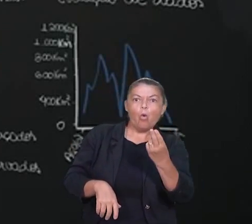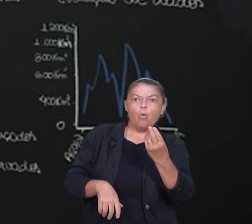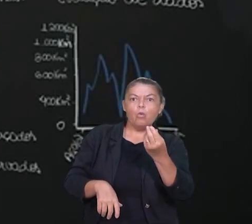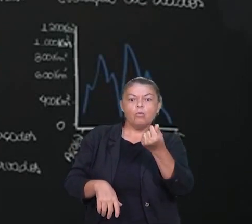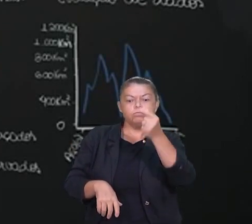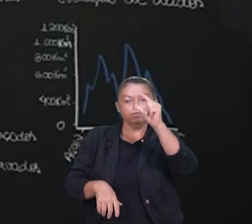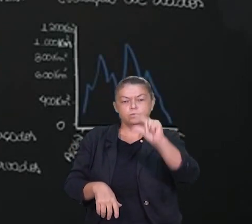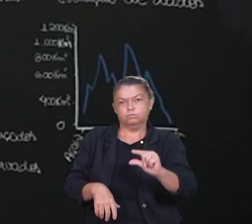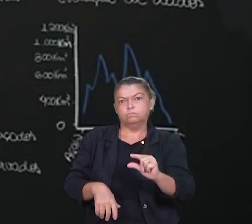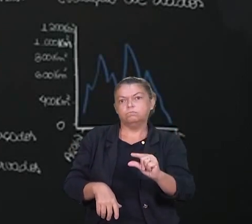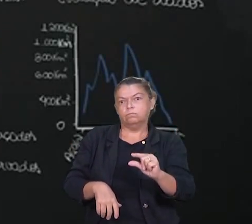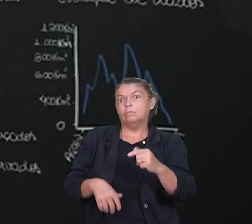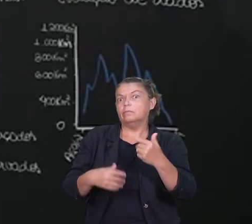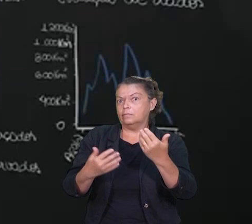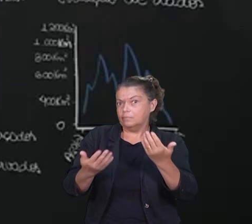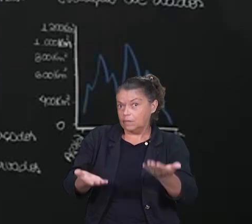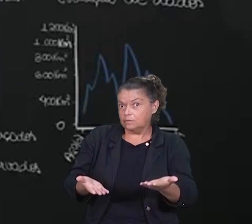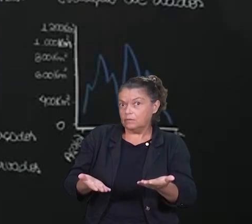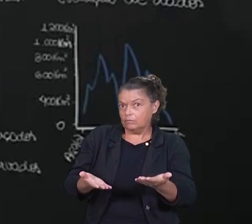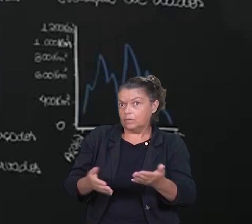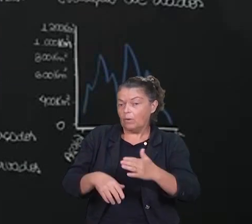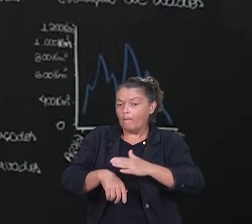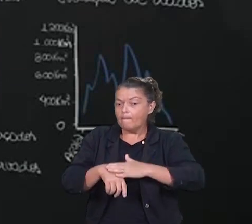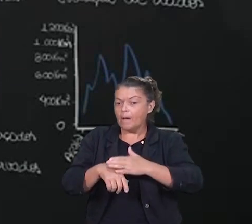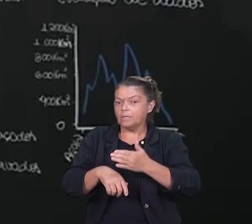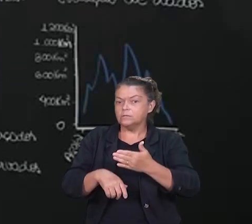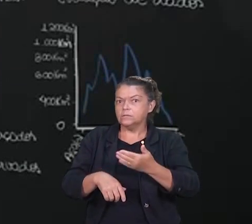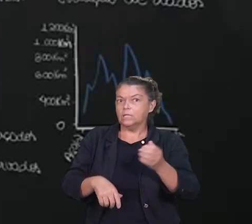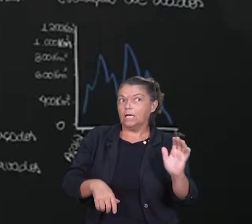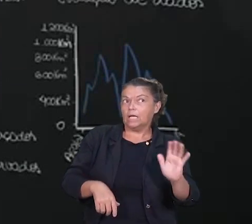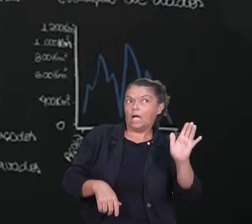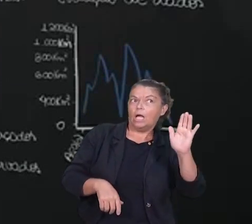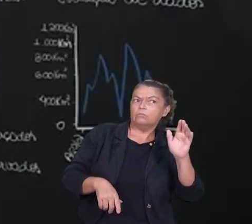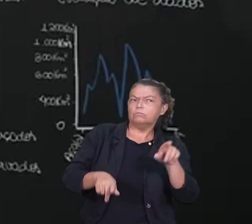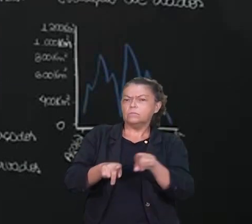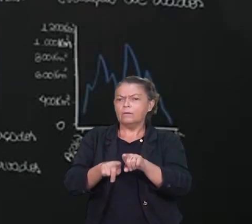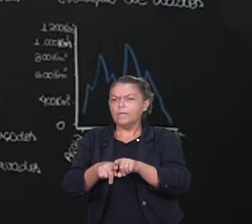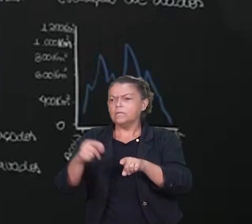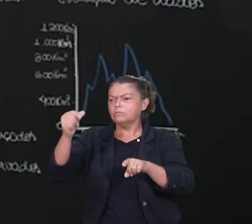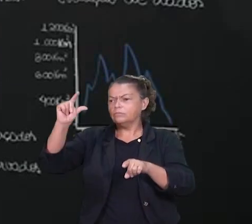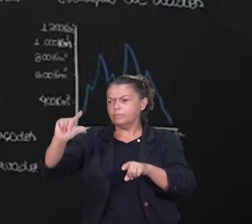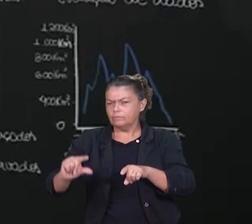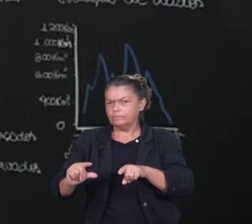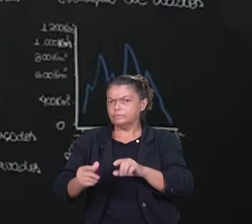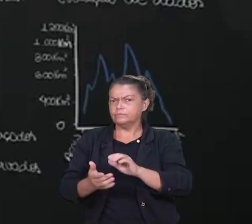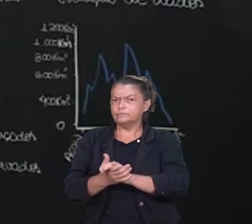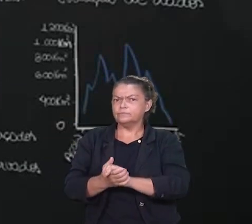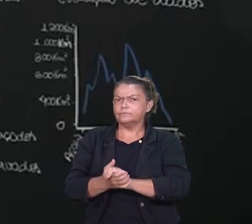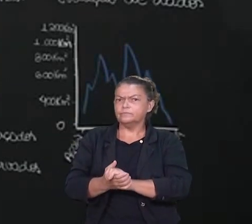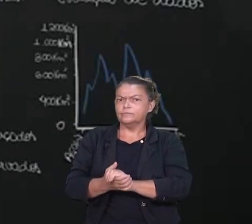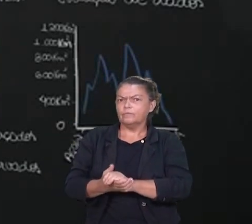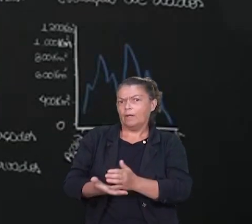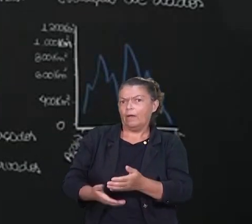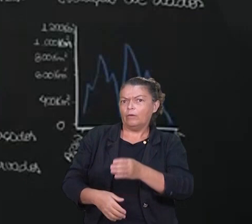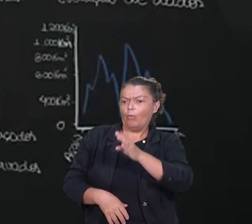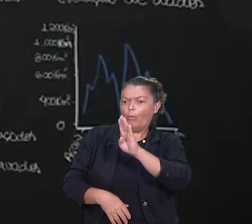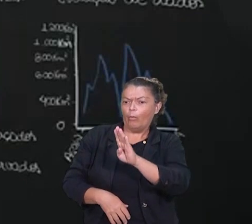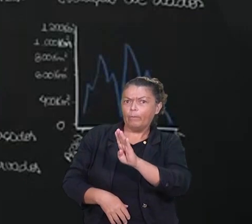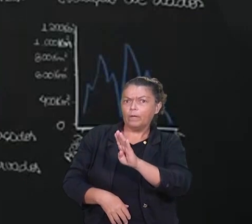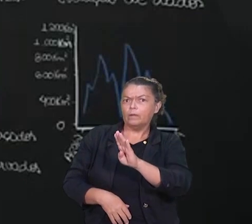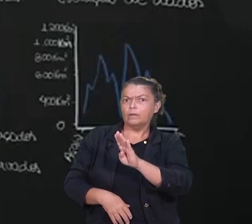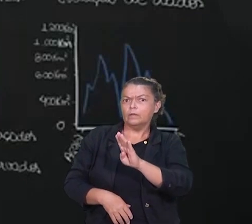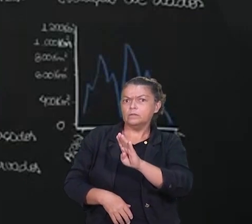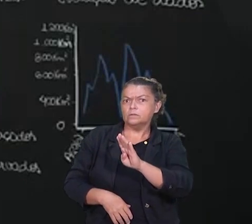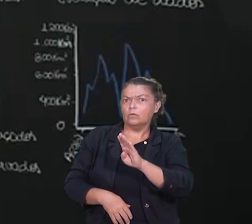gráfico fala por si mesmo. Tá entendendo? Então aqui nesse caso, o A tem 300 metros. O B tem 500 metros. A